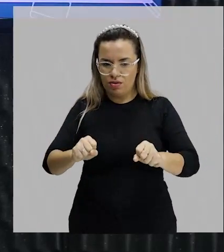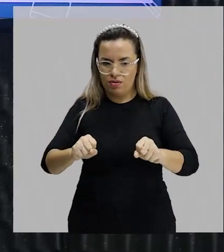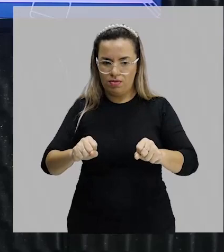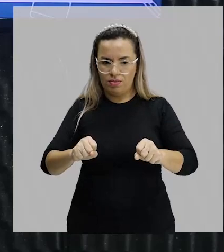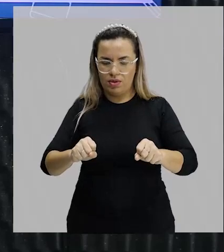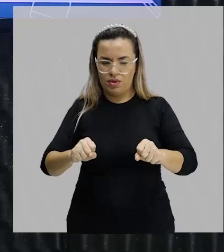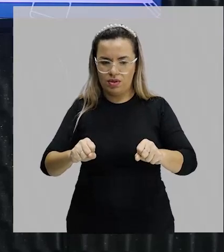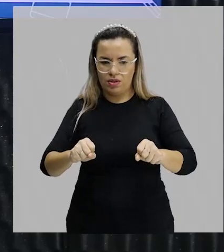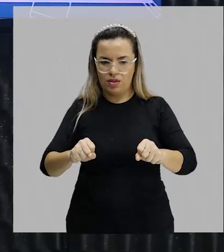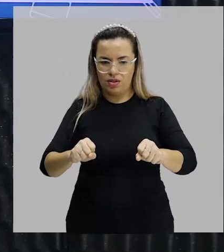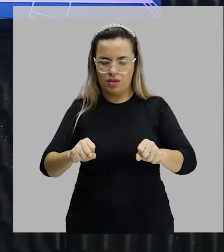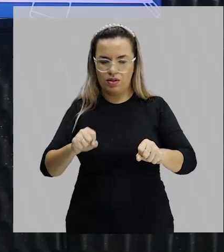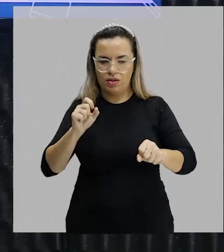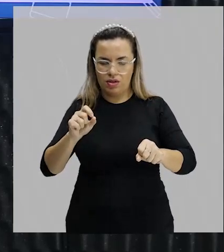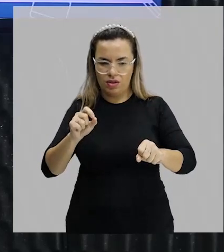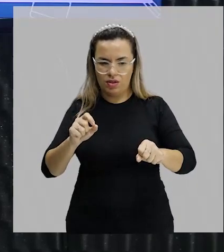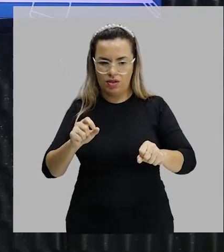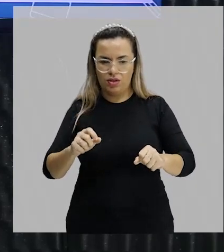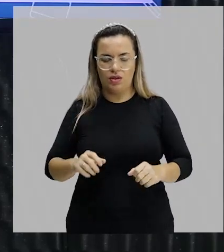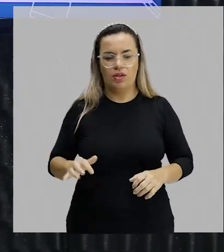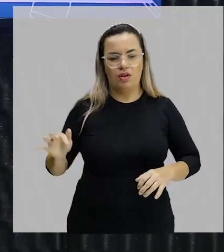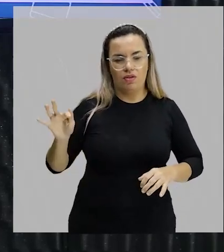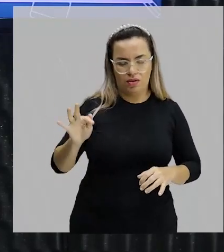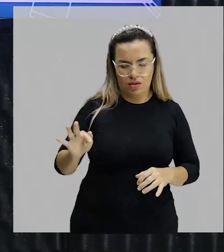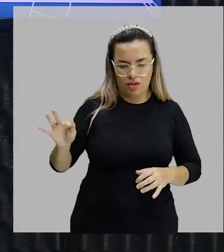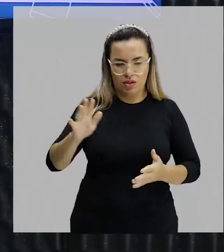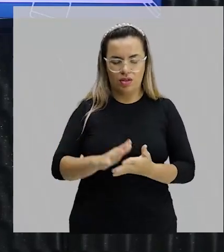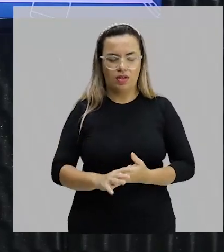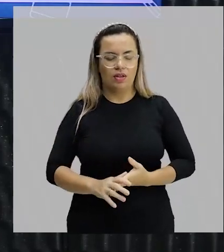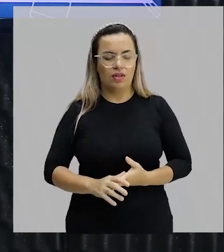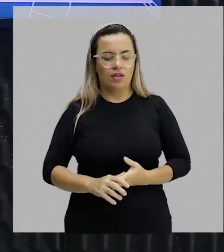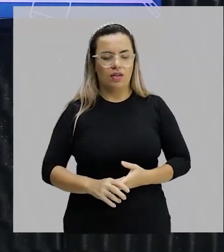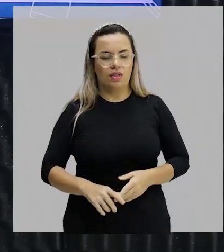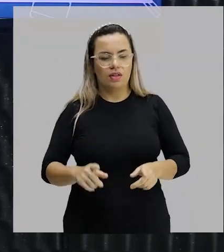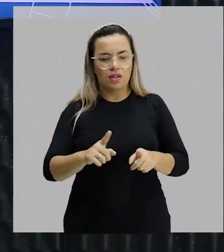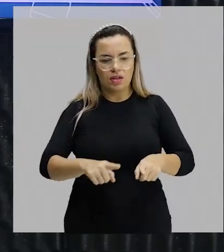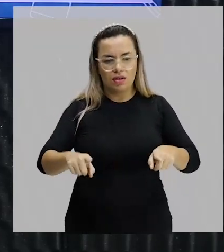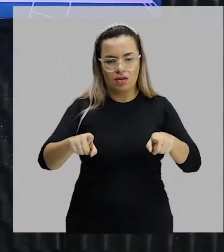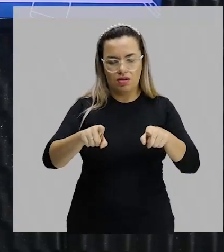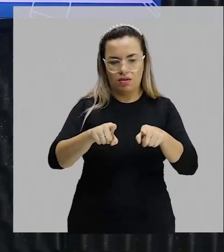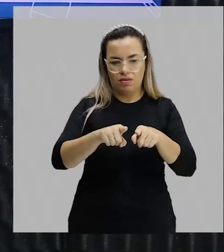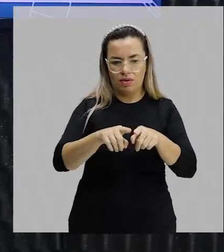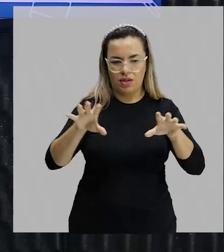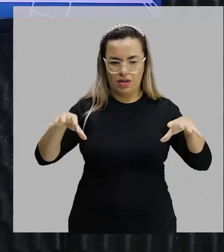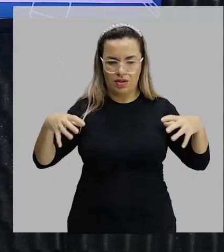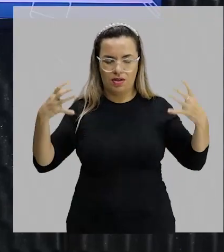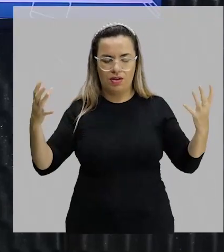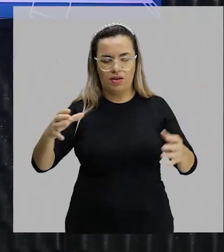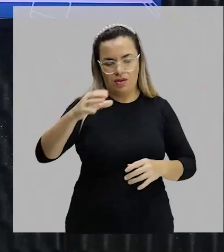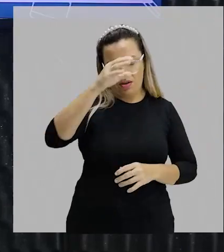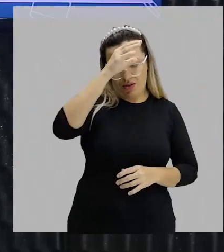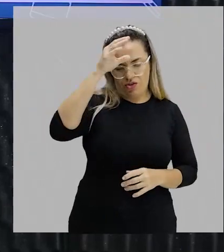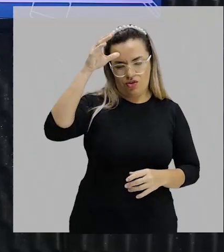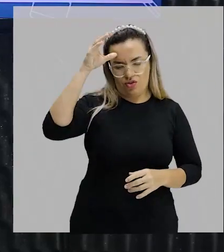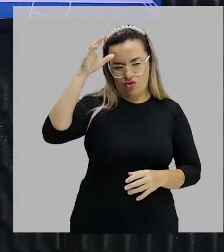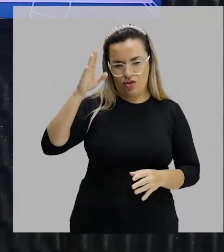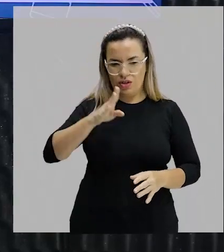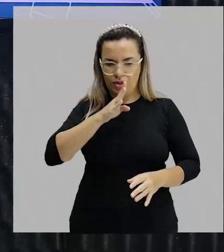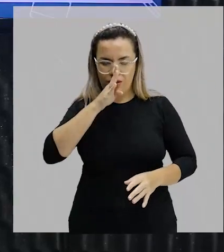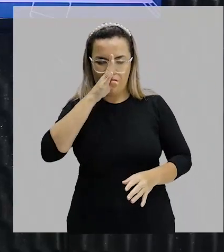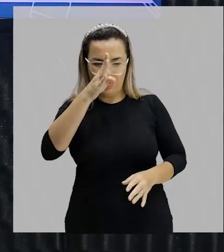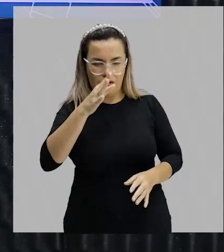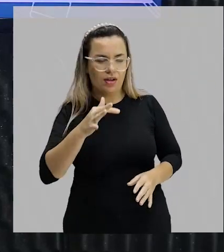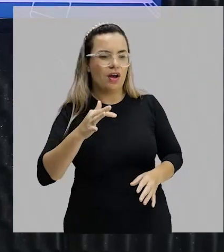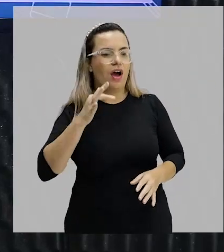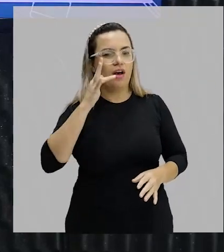casa da gente no domingo. Sempre tem uma tia exagerada, sempre alguém extrapola na bebida alcoólica, sempre tem um show, sempre tem as